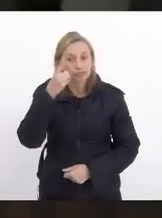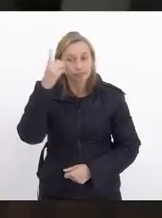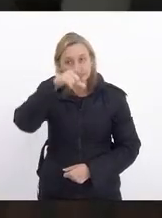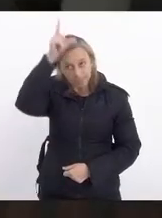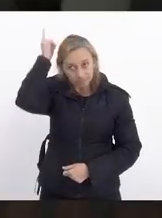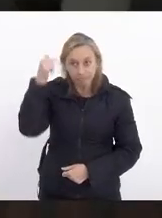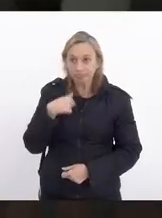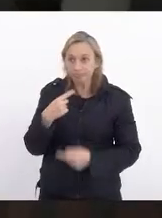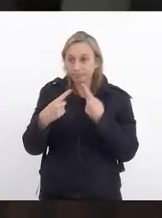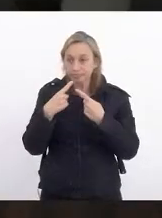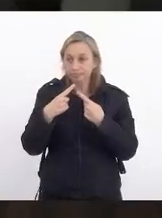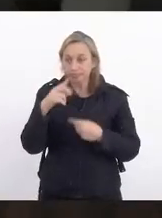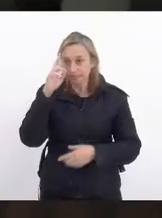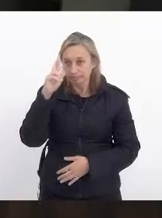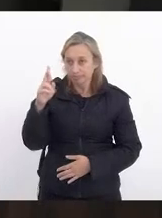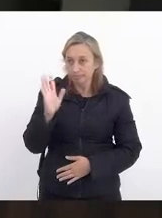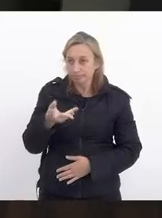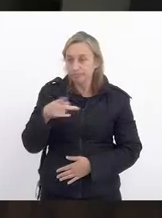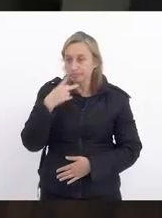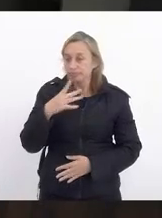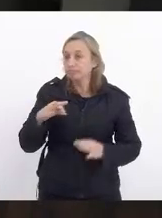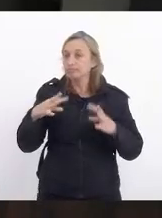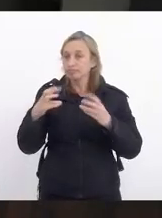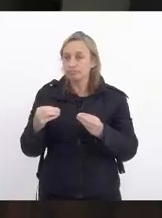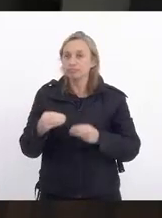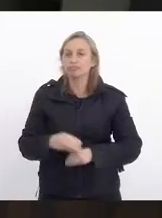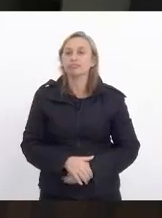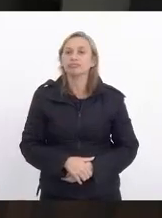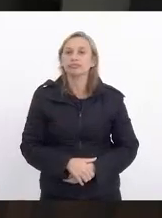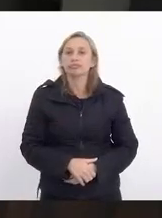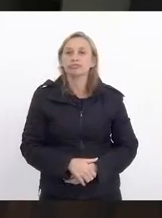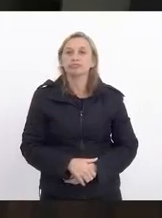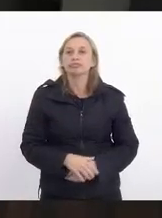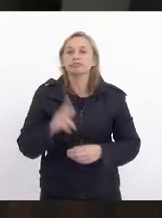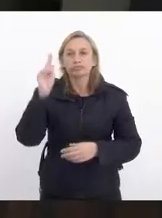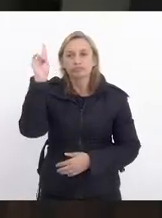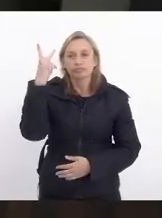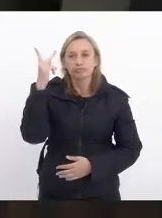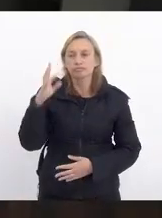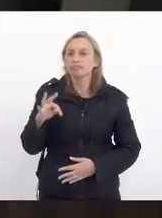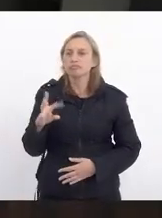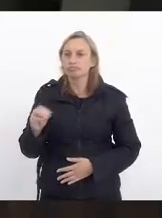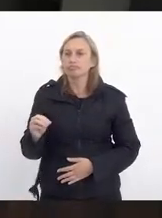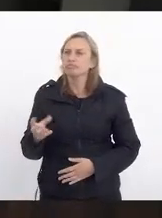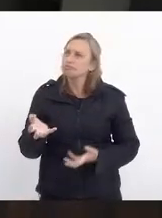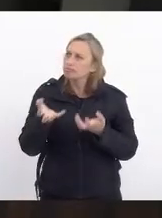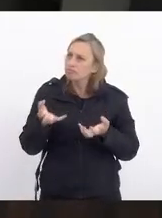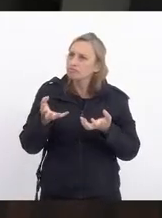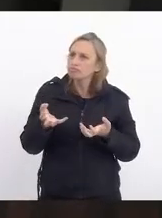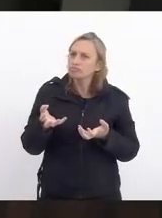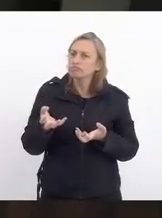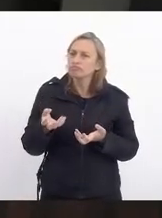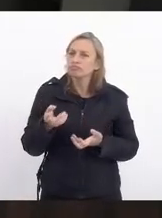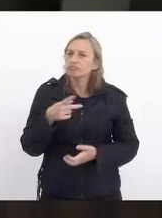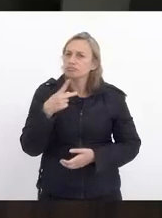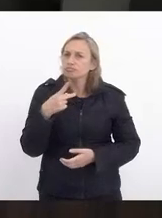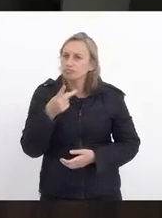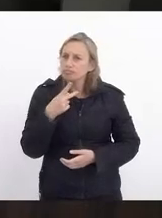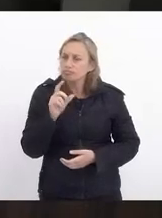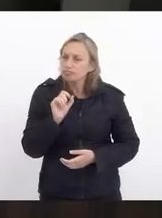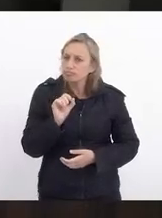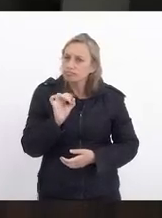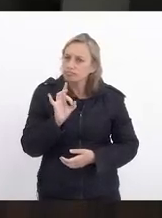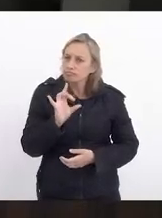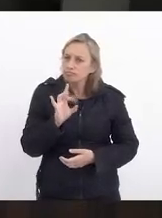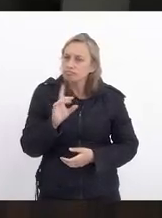eu ia discutir mas o silêncio Já aceitou toda de posição e o histórico da taxa Mas eu queria só uma ponderação